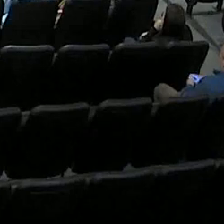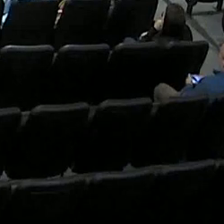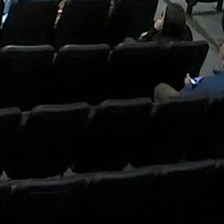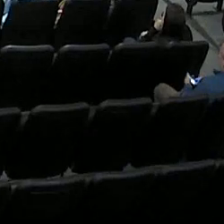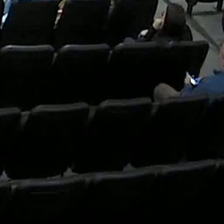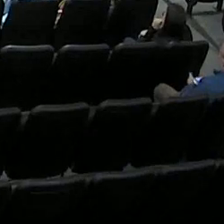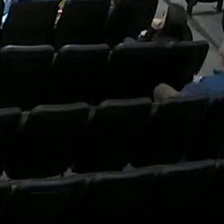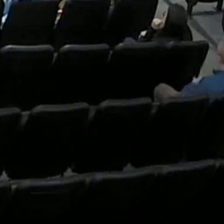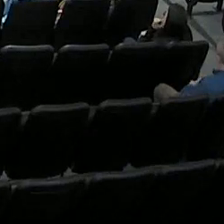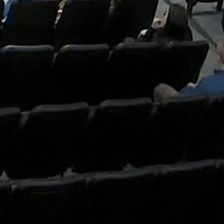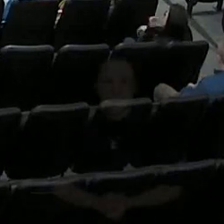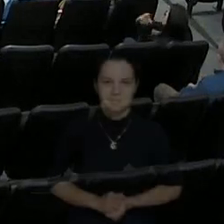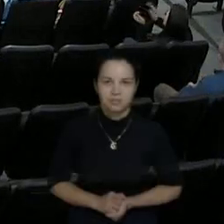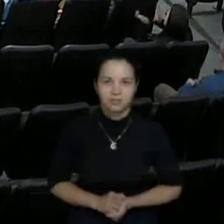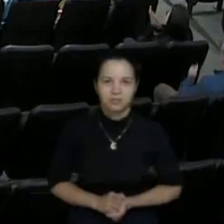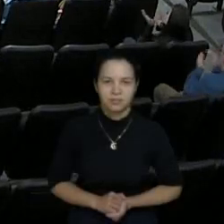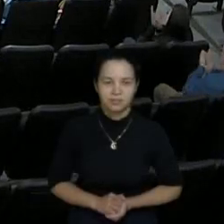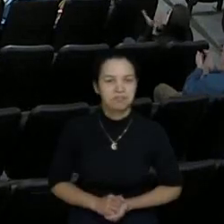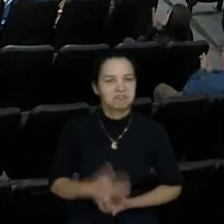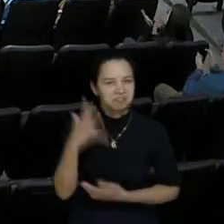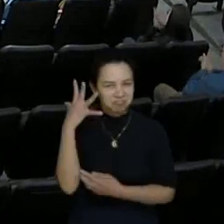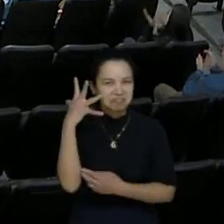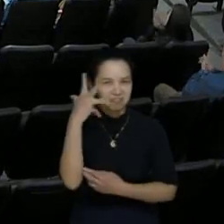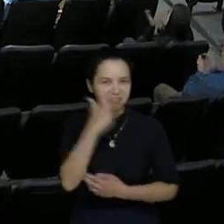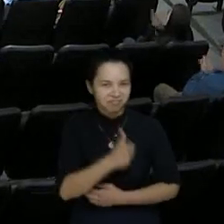ST é lindo